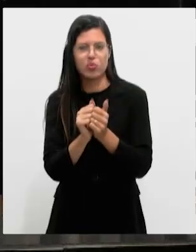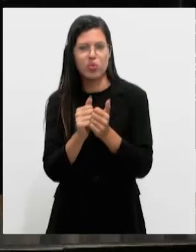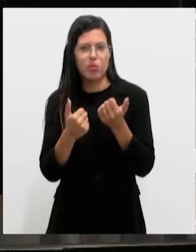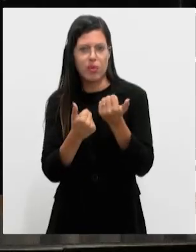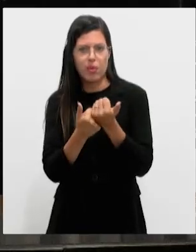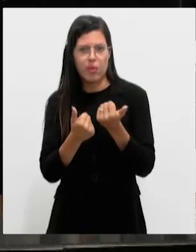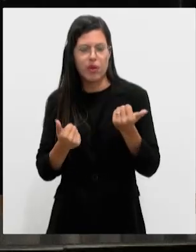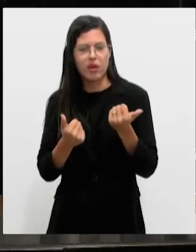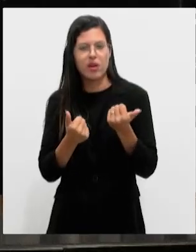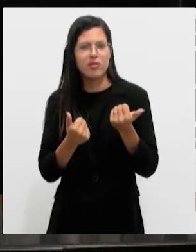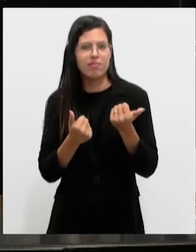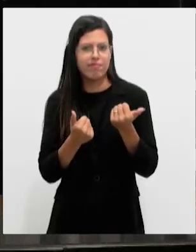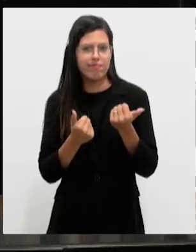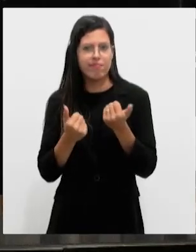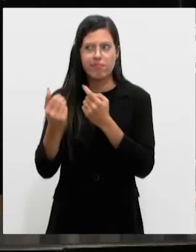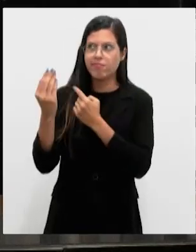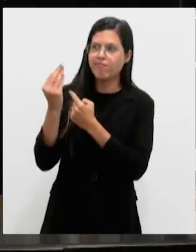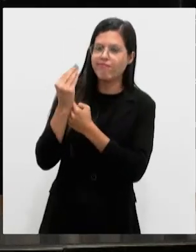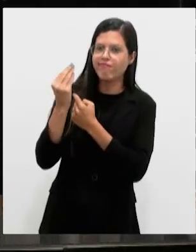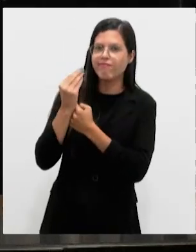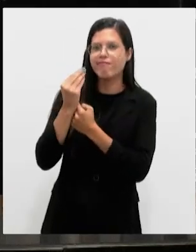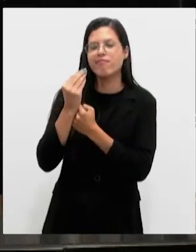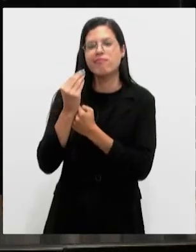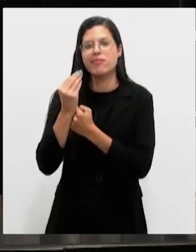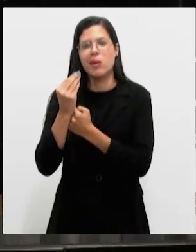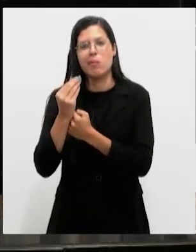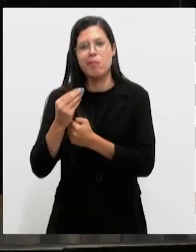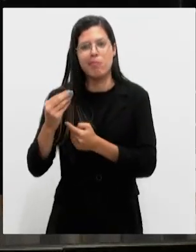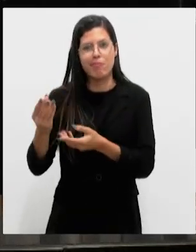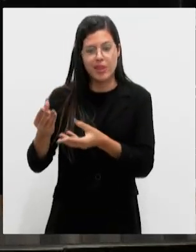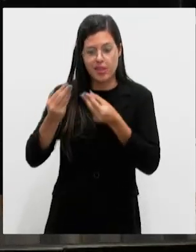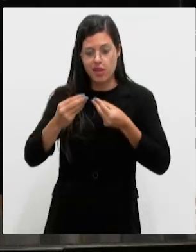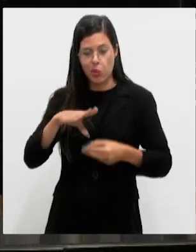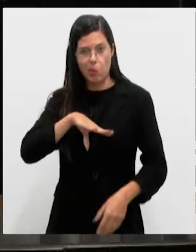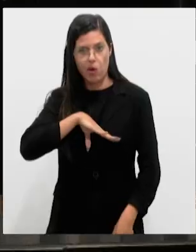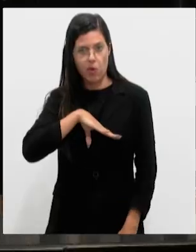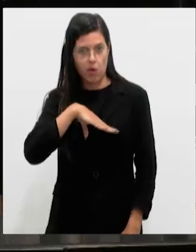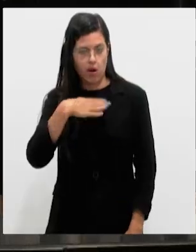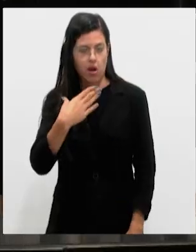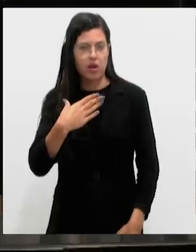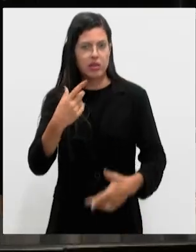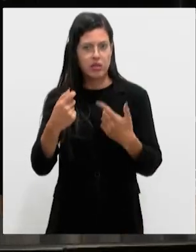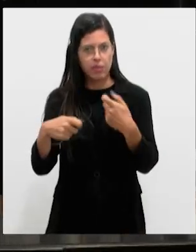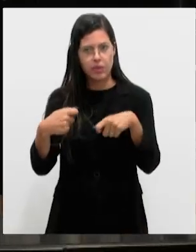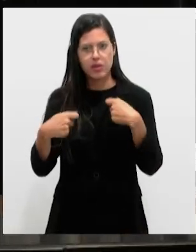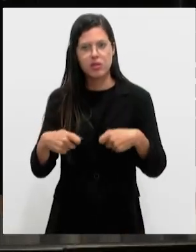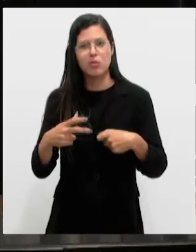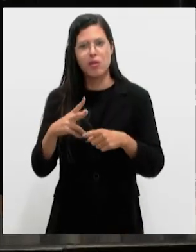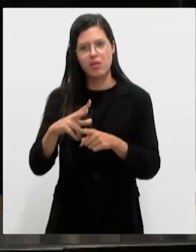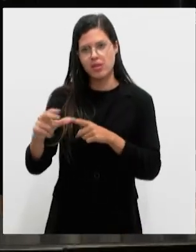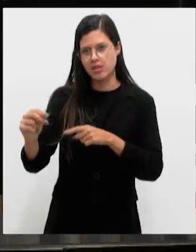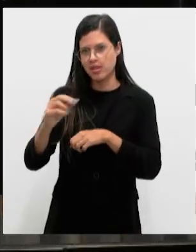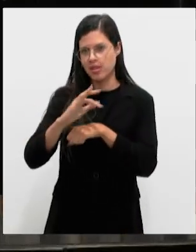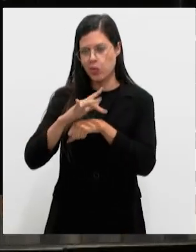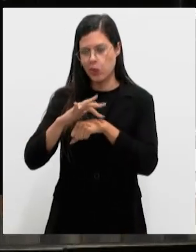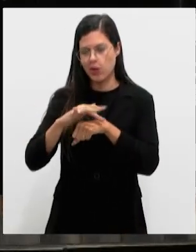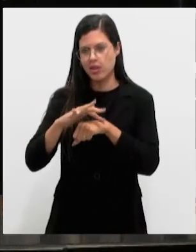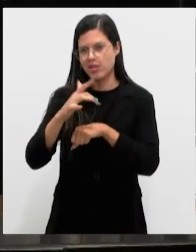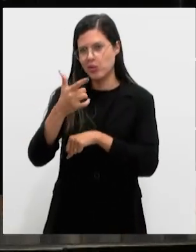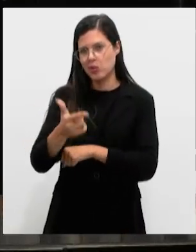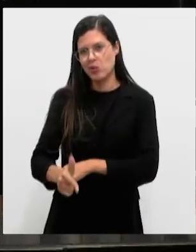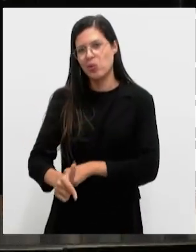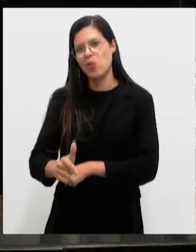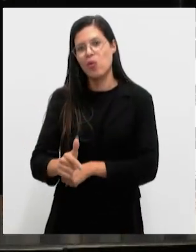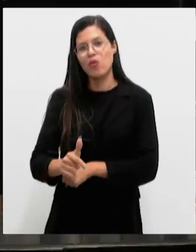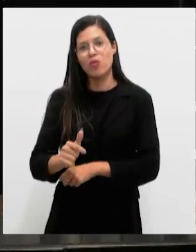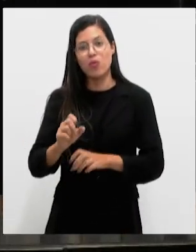e mostrando o caminho e me dando a coragem necessária para enfrentar uma doença como essa. Mas, mais uma vez, gostaria de